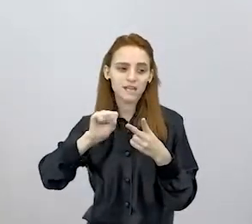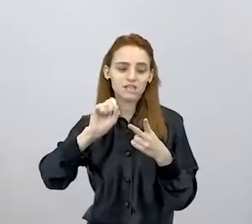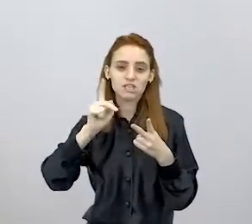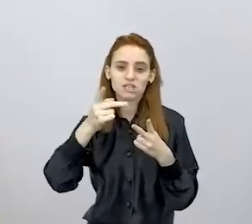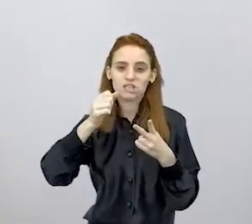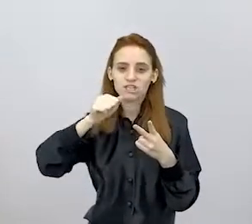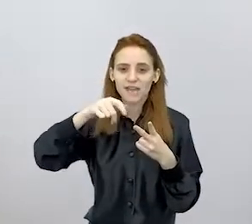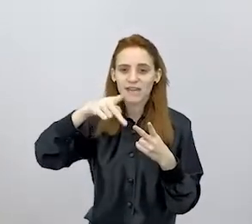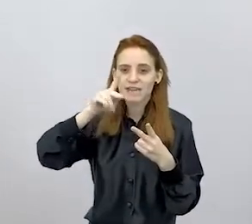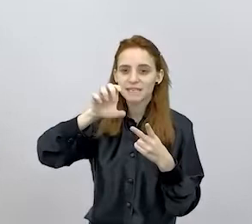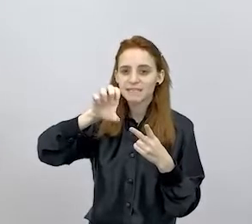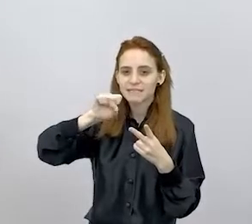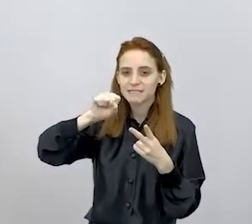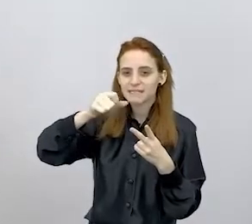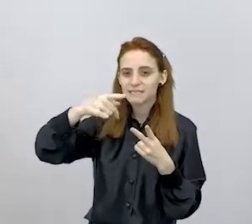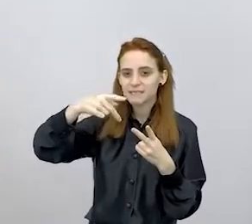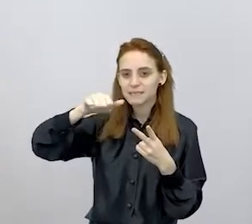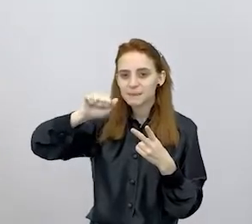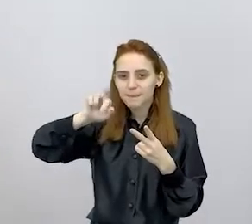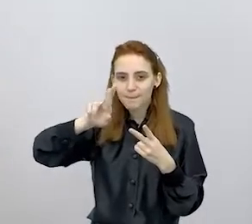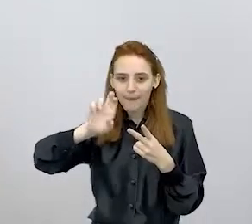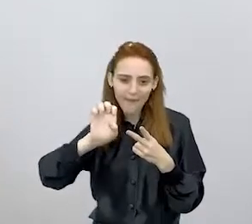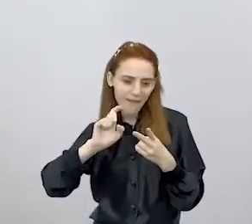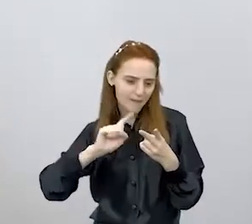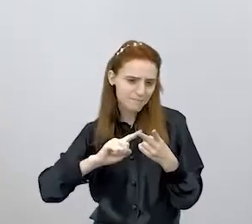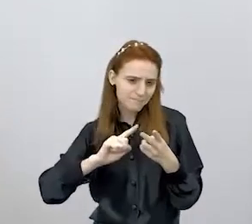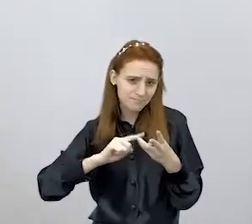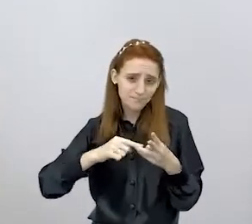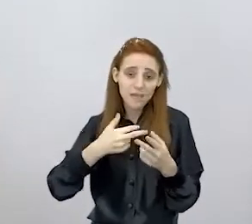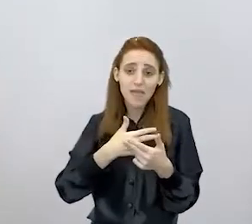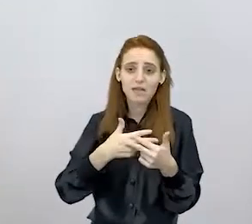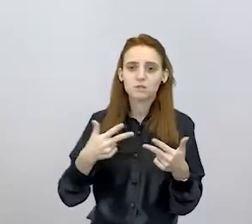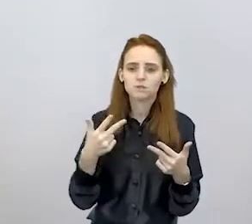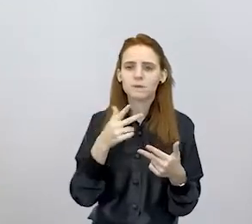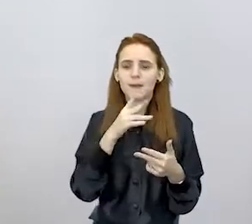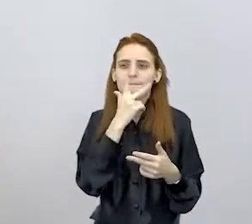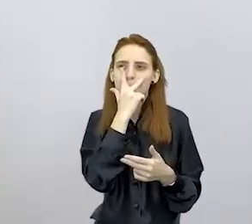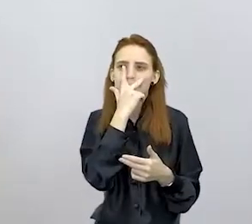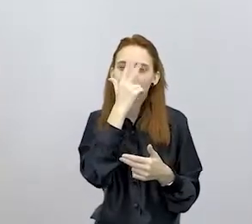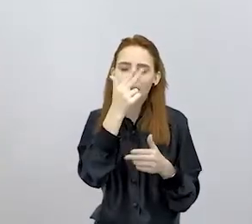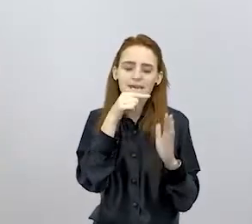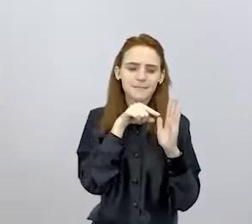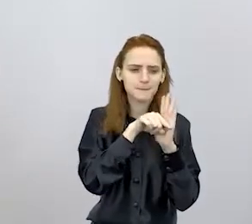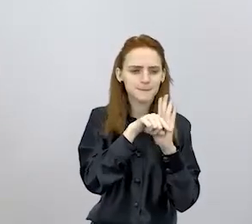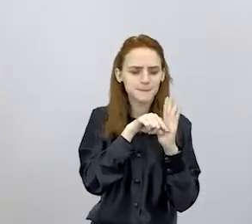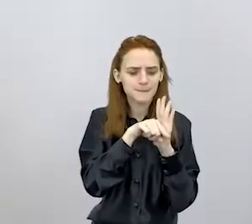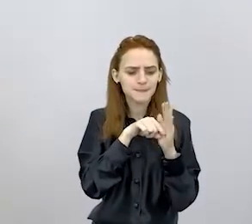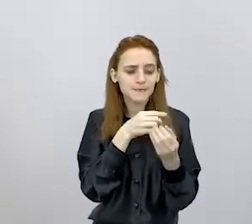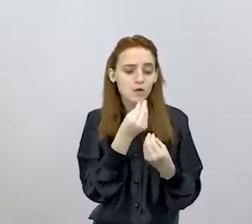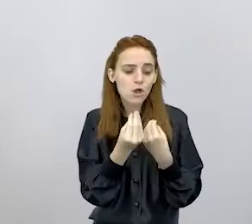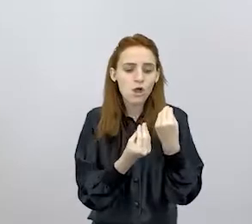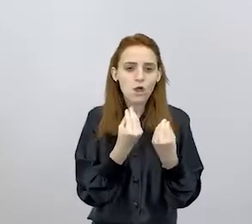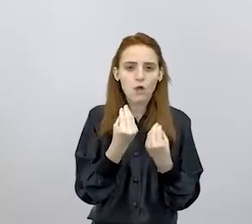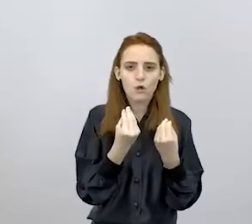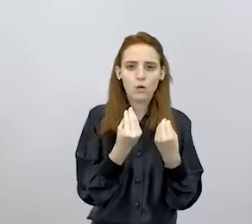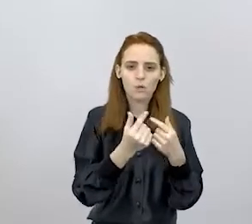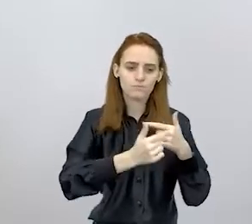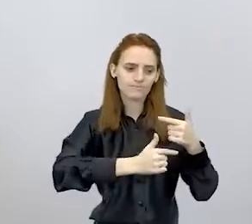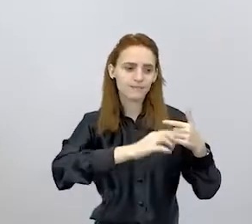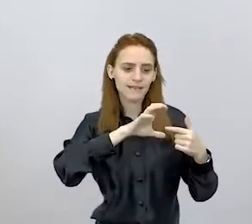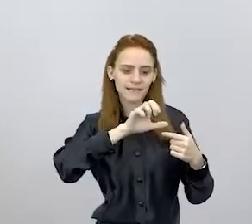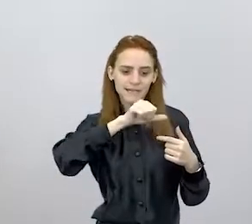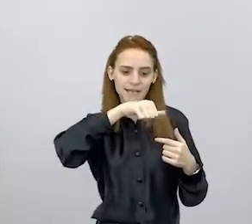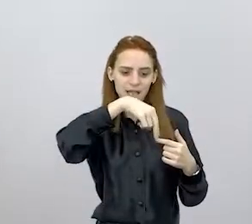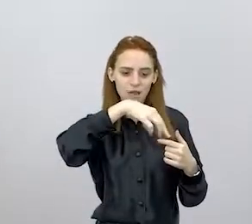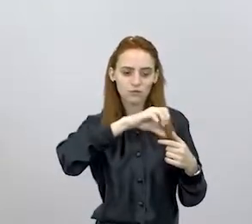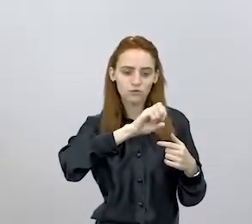de Assis, Graciliano Ramos, tal. E aí nós questionamos e fomos investigando como este cânone trabalha alguns